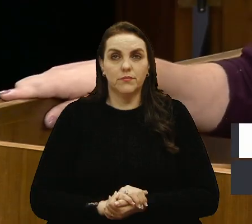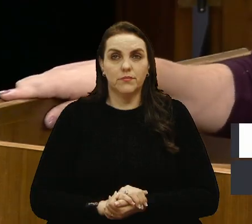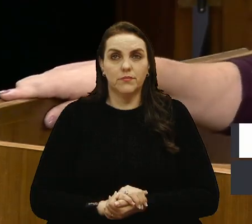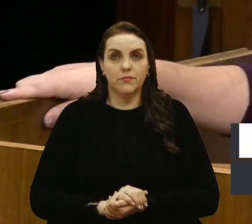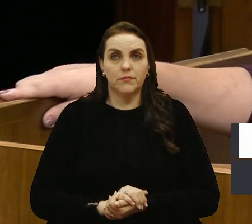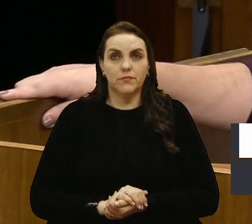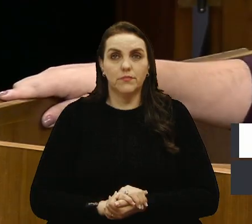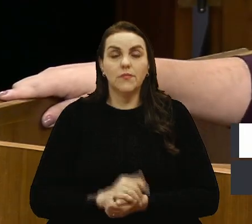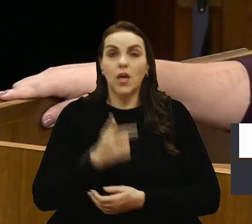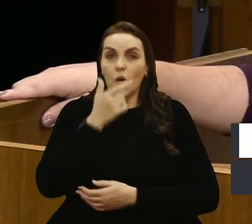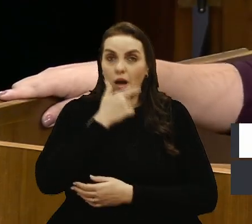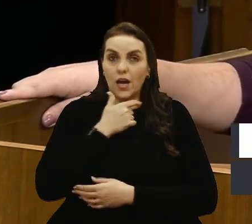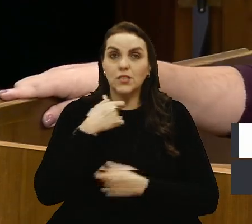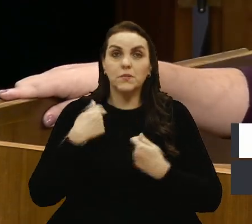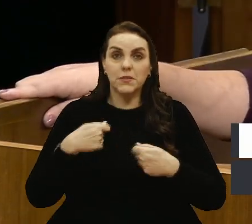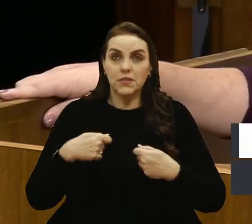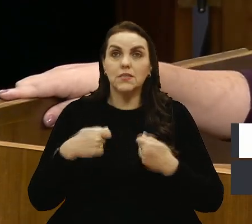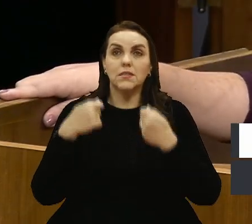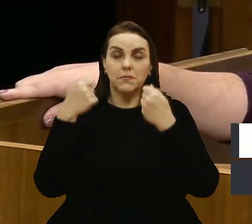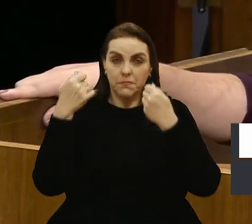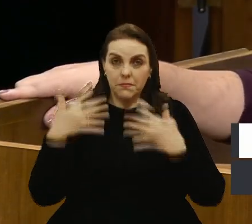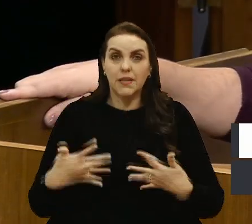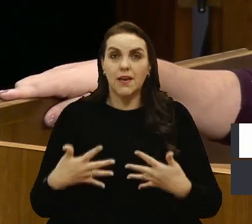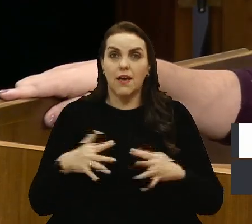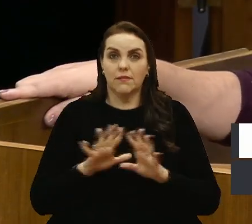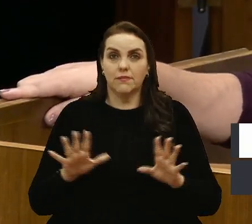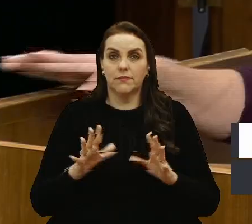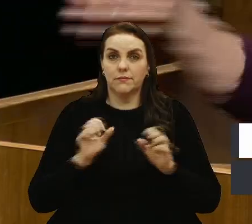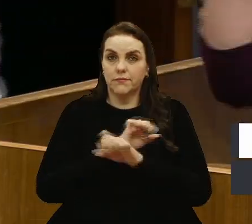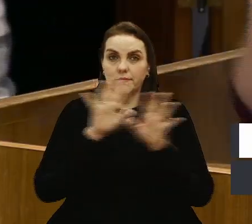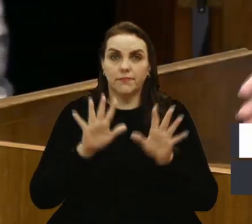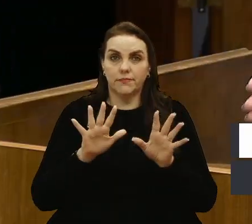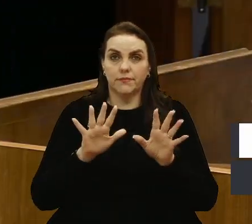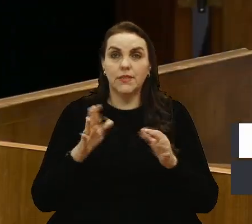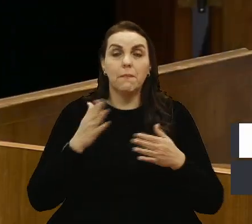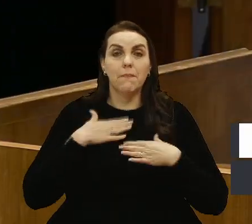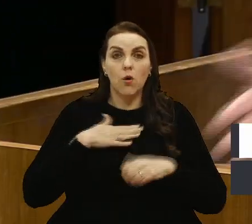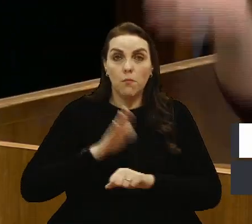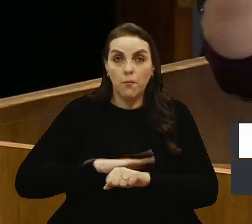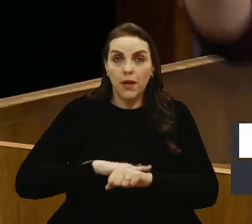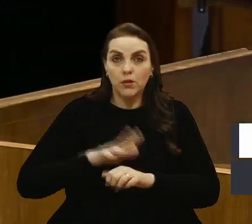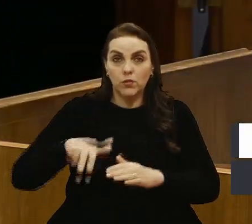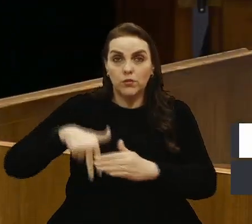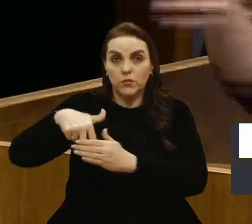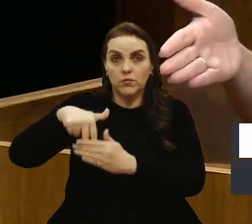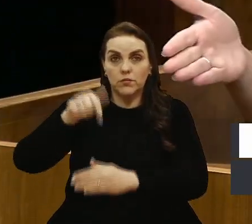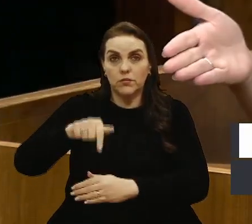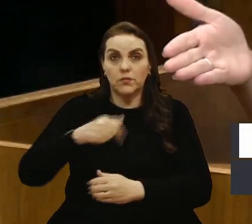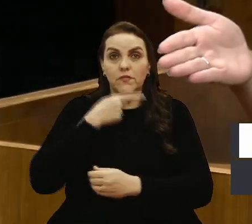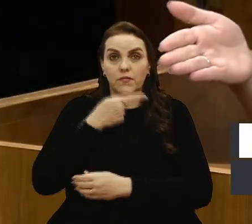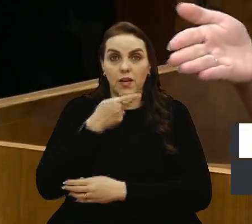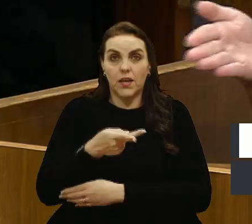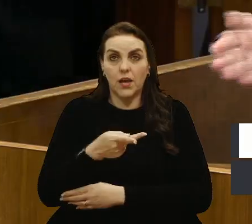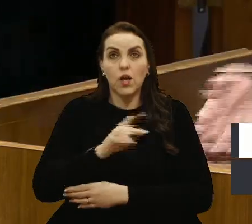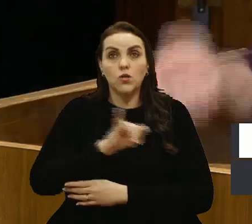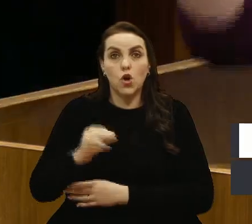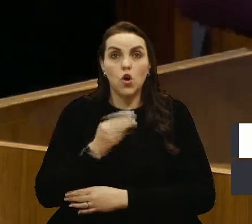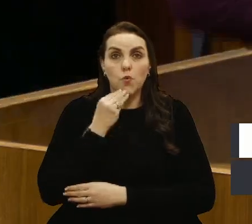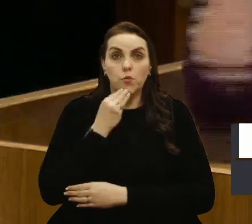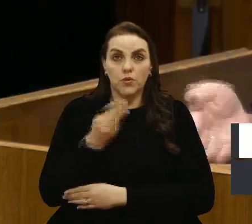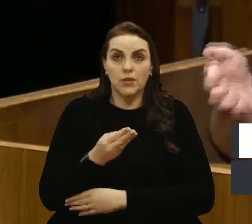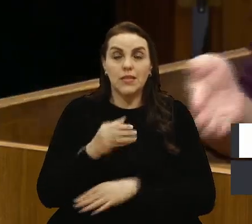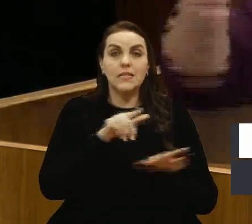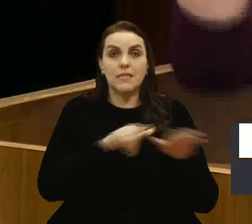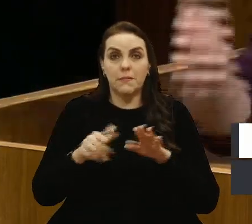Eu acho que as coisas têm que serem colocadas os pingos nos is, né? Então, tipo, é o meu tempo de fala. Hoje eu estou sendo oportunizada a falar.